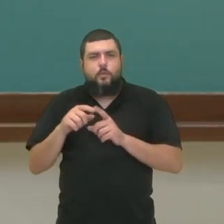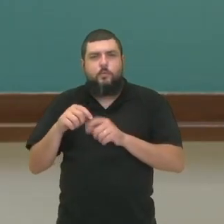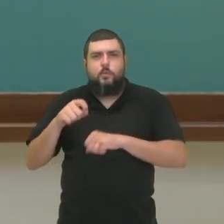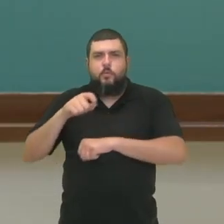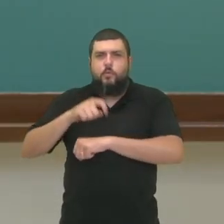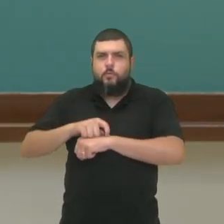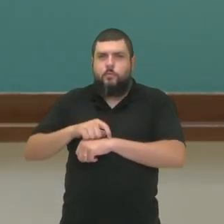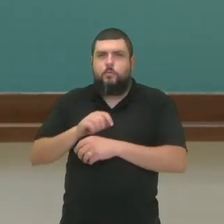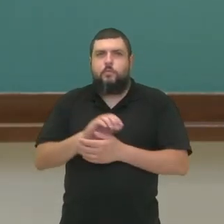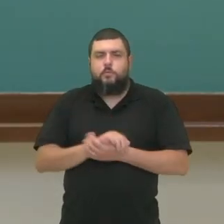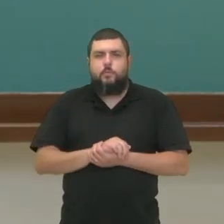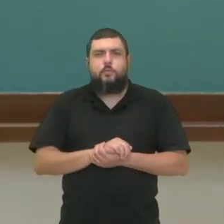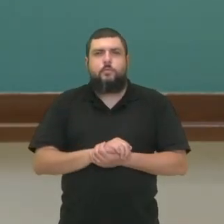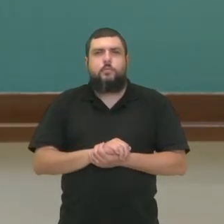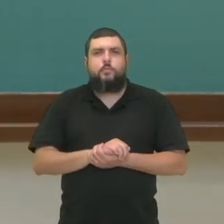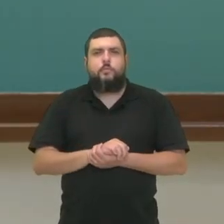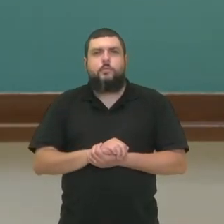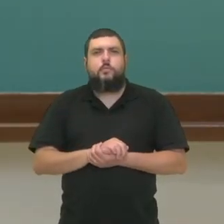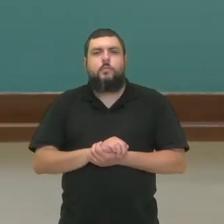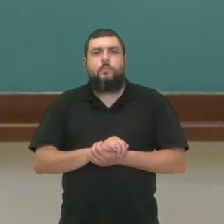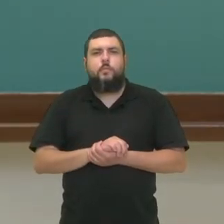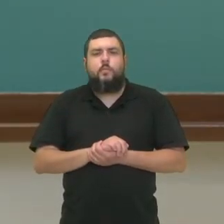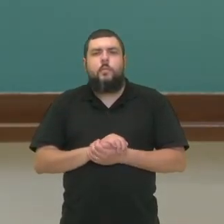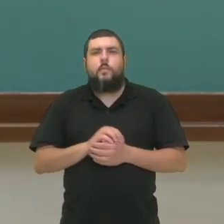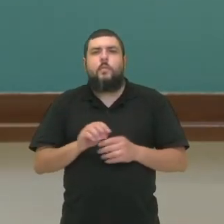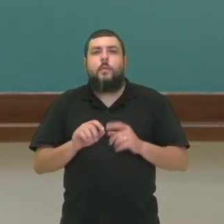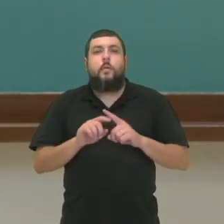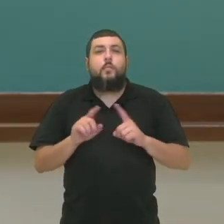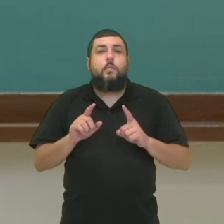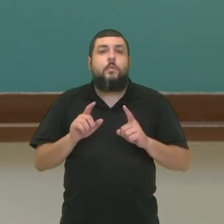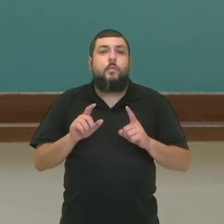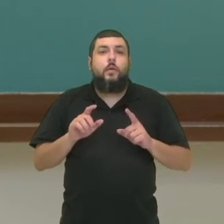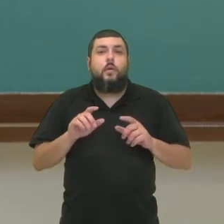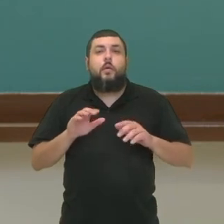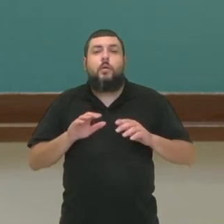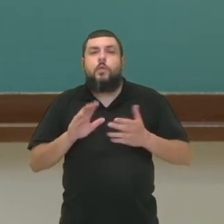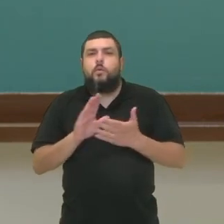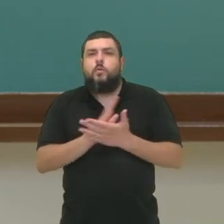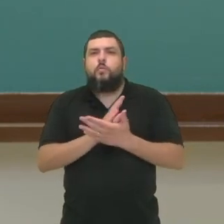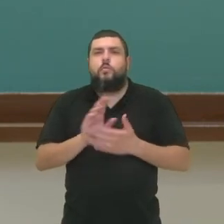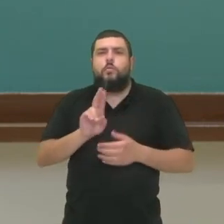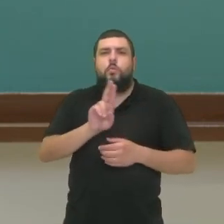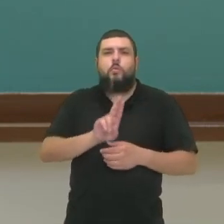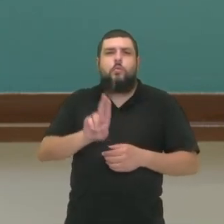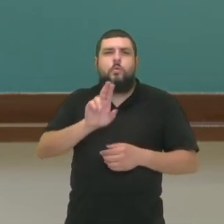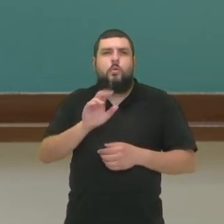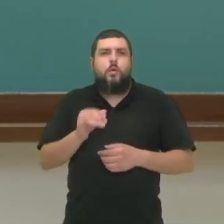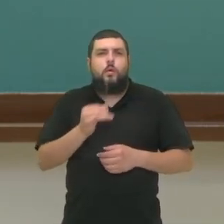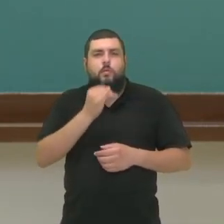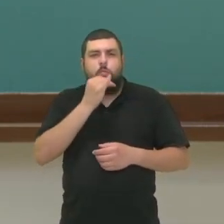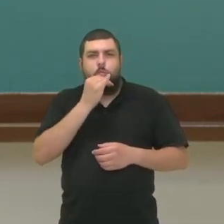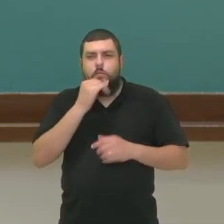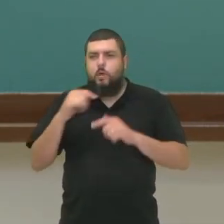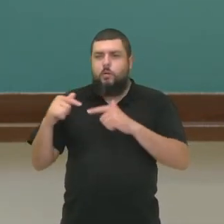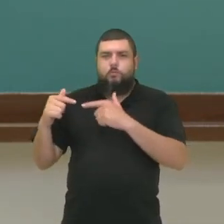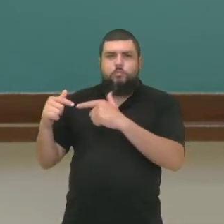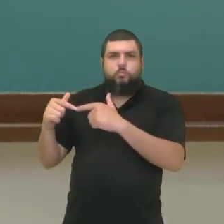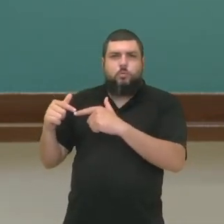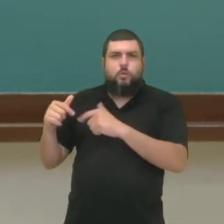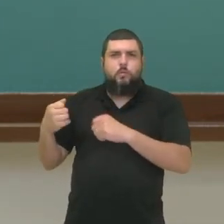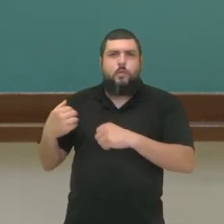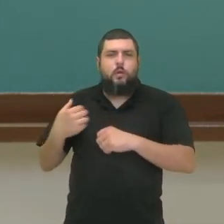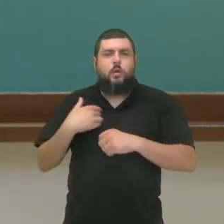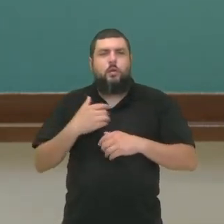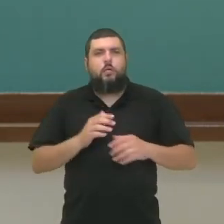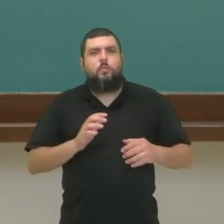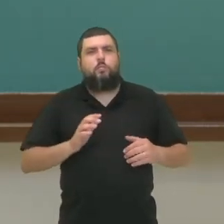ser pública, mas quem tinha condições usava em horários mais nobres. Tipo, a galera tá trabalhando e eu sou um patrício, sou um cara rico,